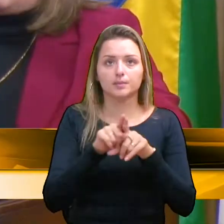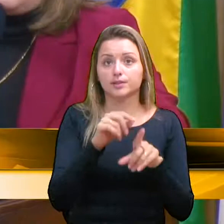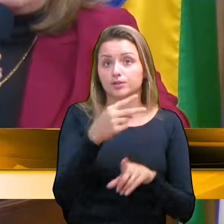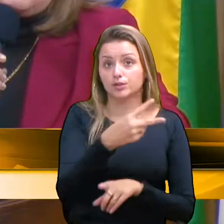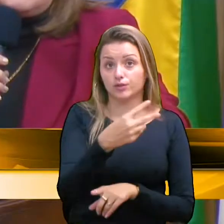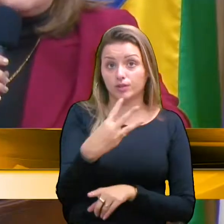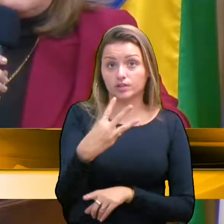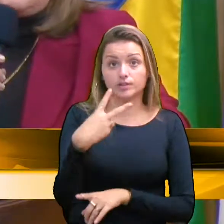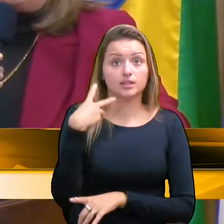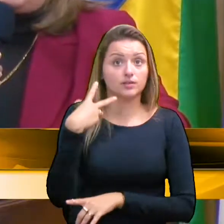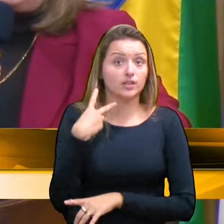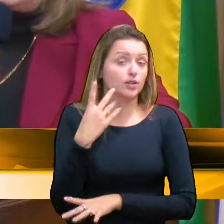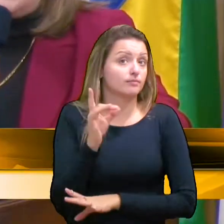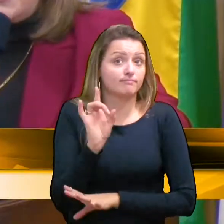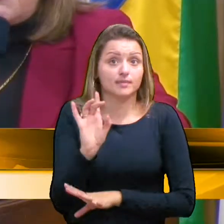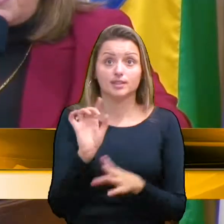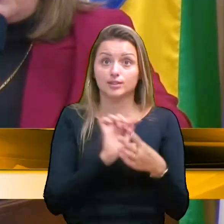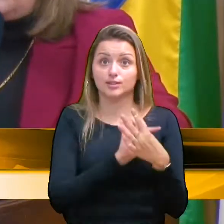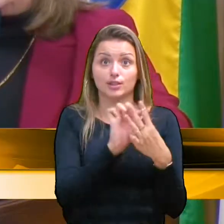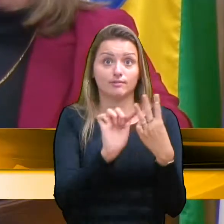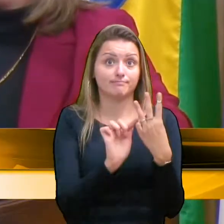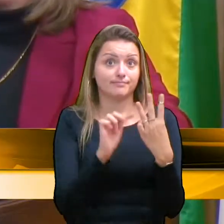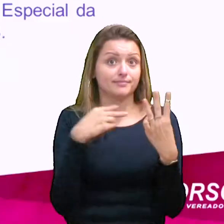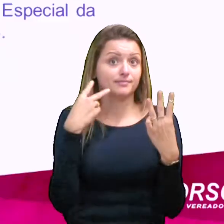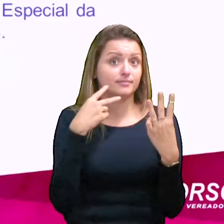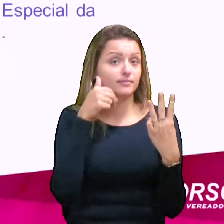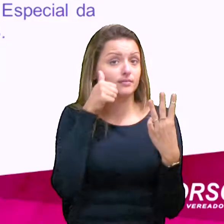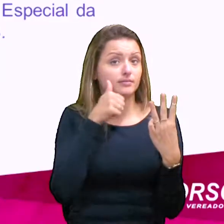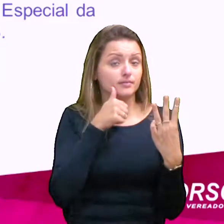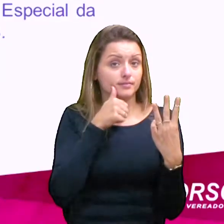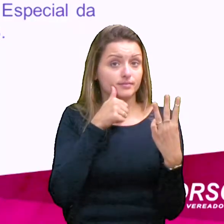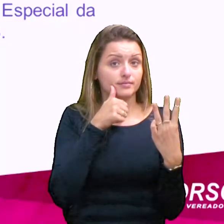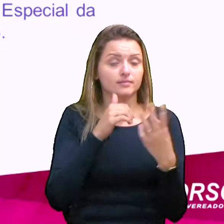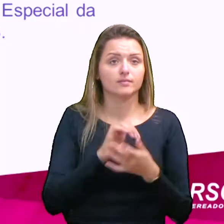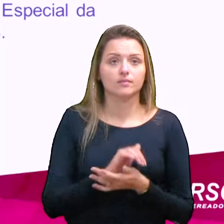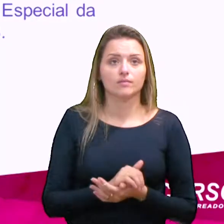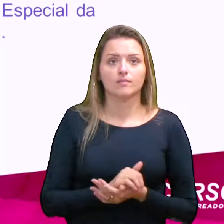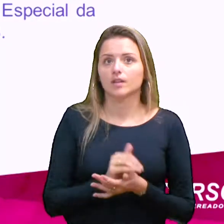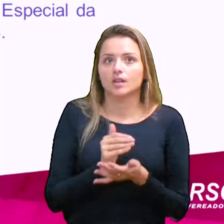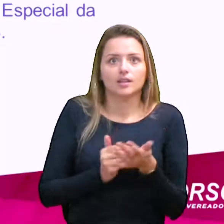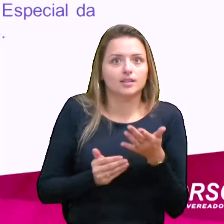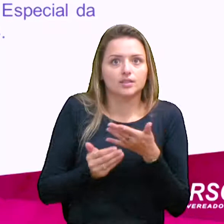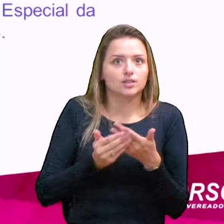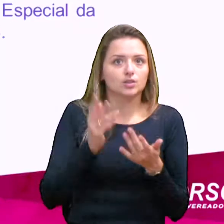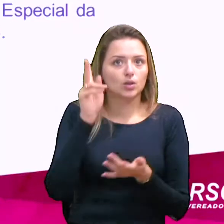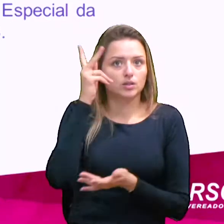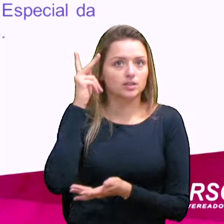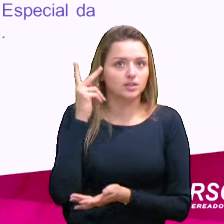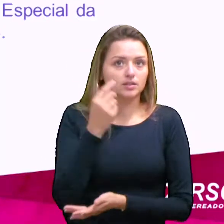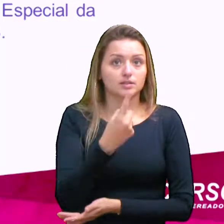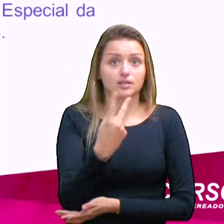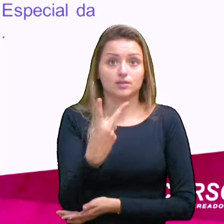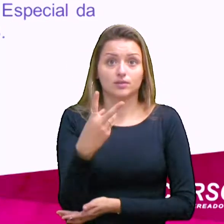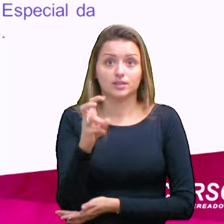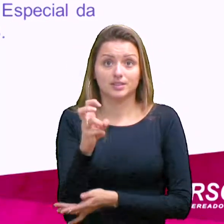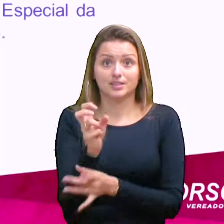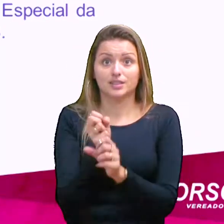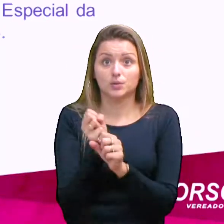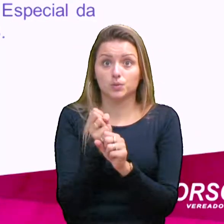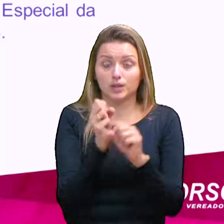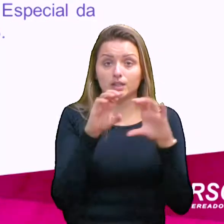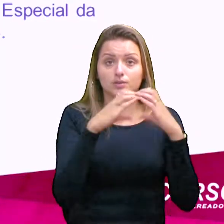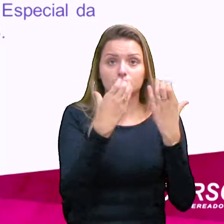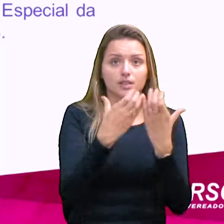23 vereadores, tem apenas 3 vereadoras. Em toda a história dos 125 anos do